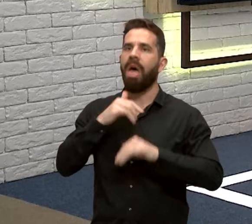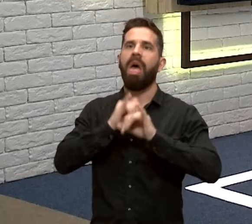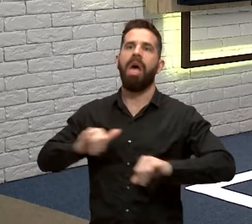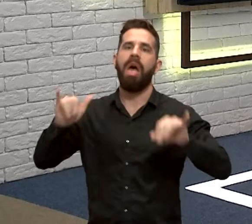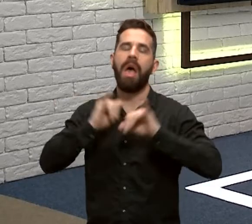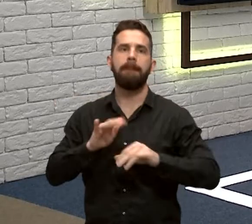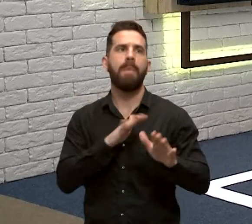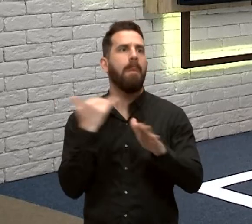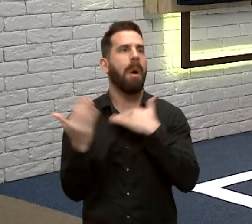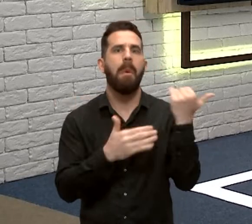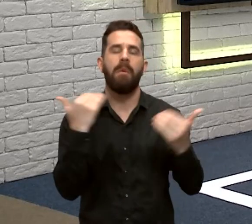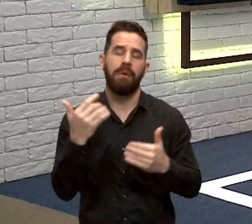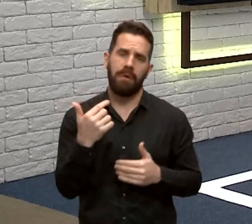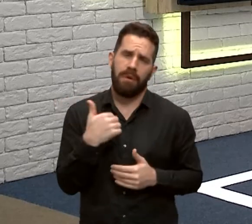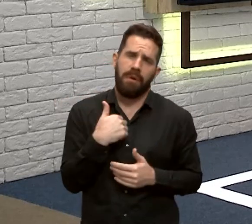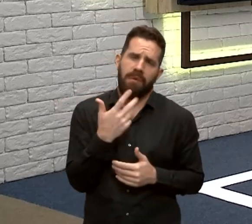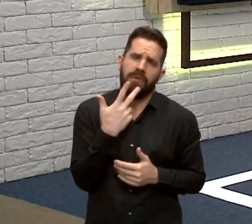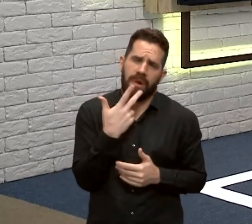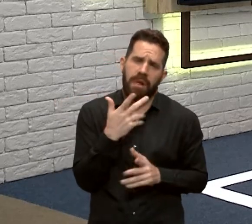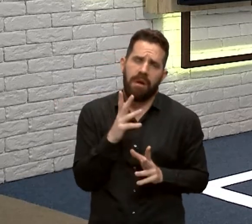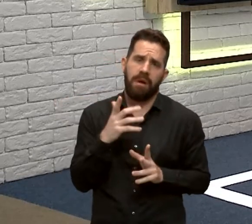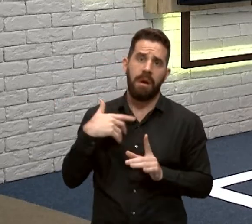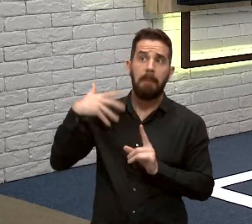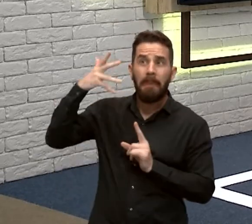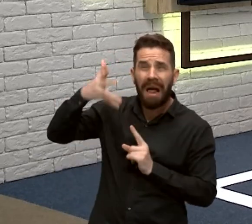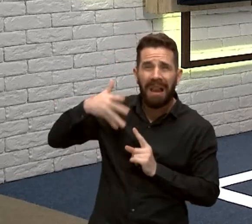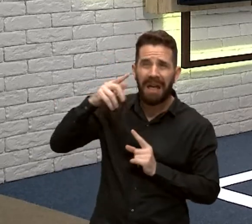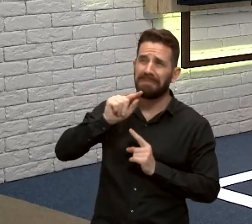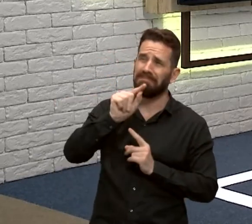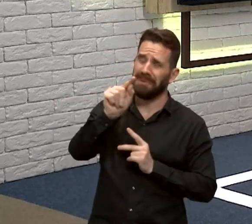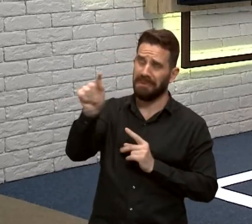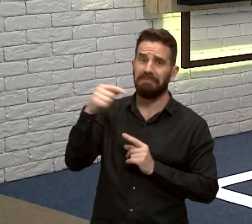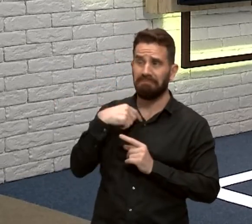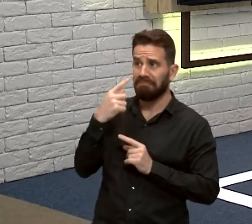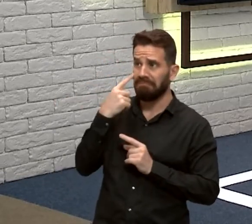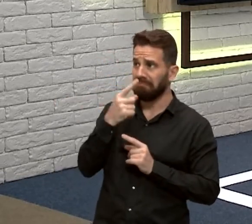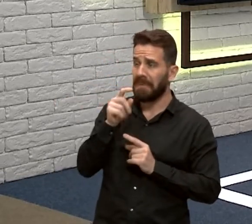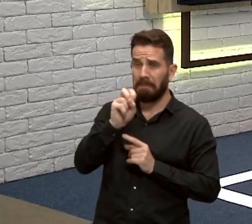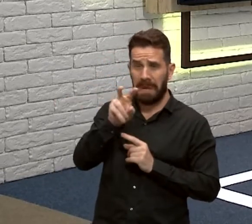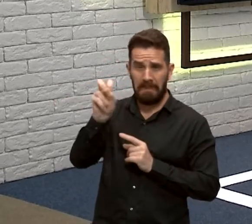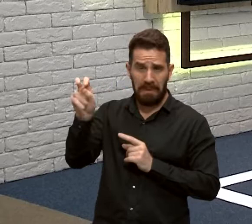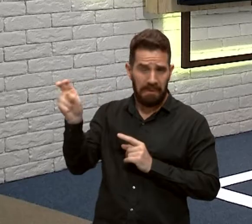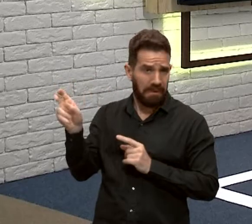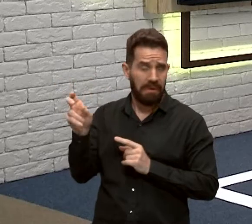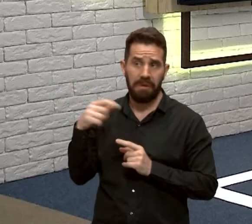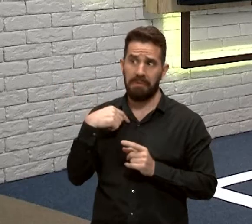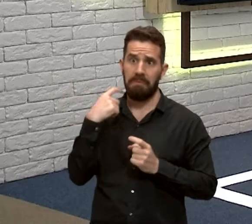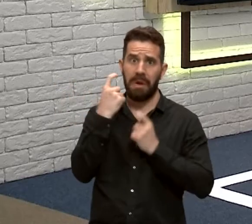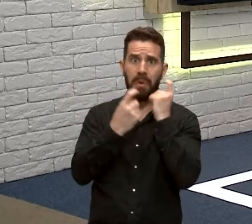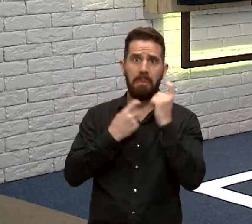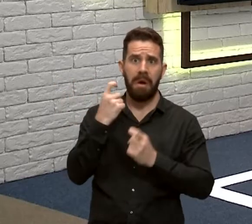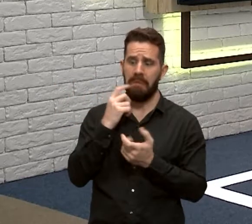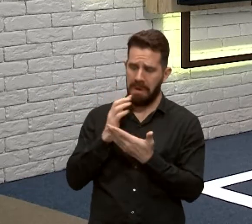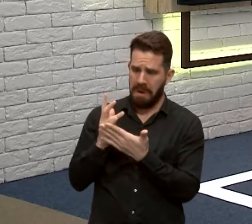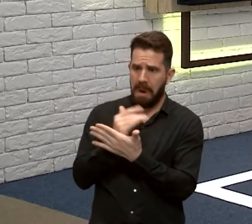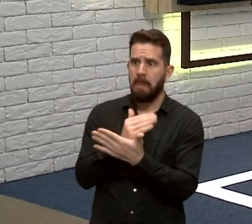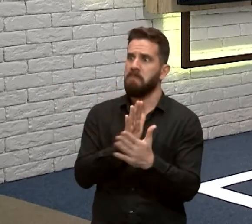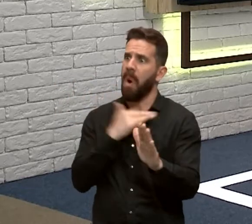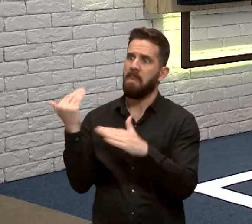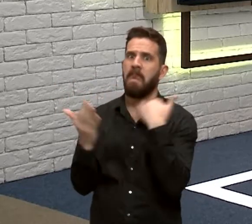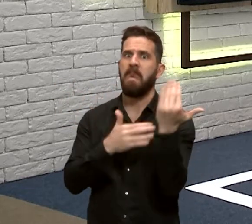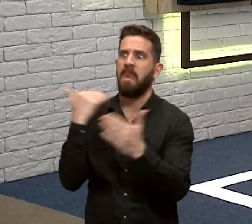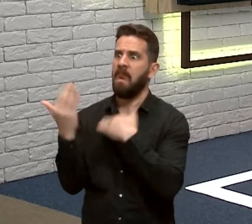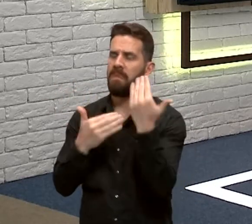eu estou falando assim, algumas palestras que as pessoas dão e que a gente fica muito preocupado, né? Não é falar de dados, né? Não falar